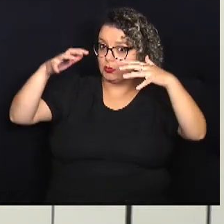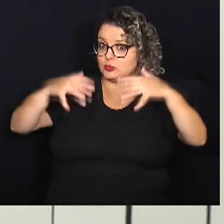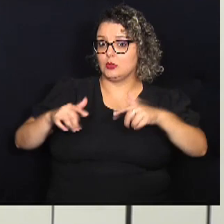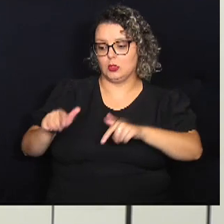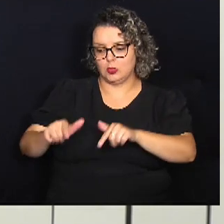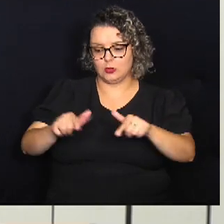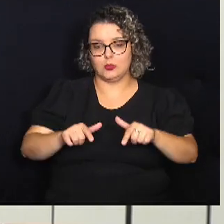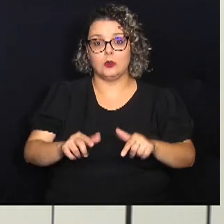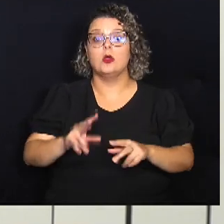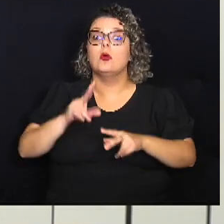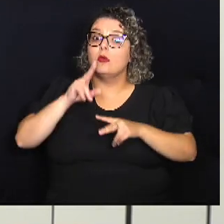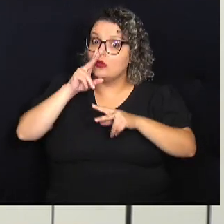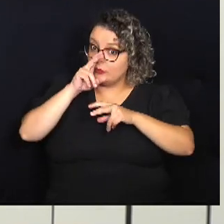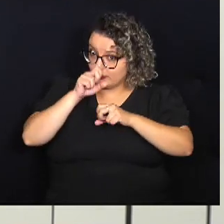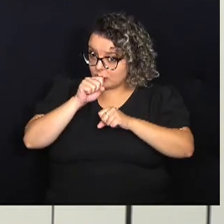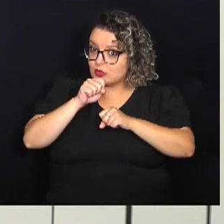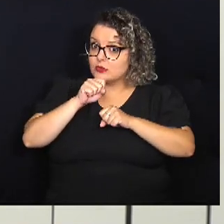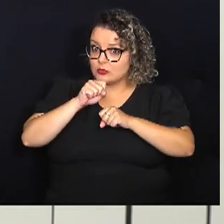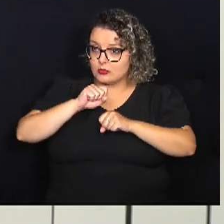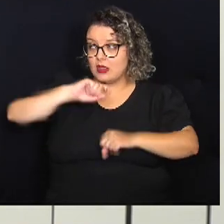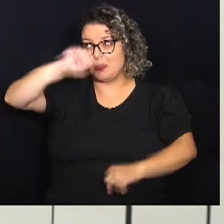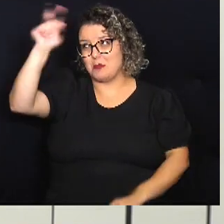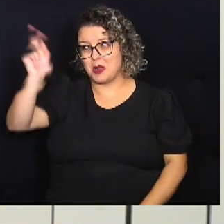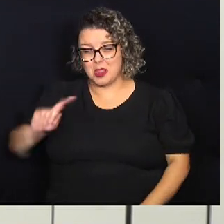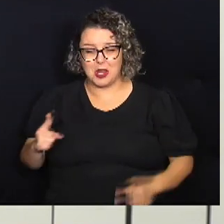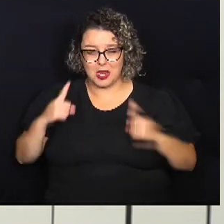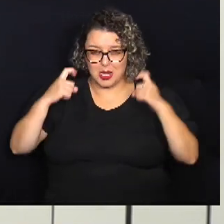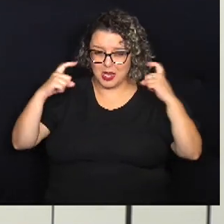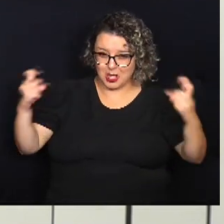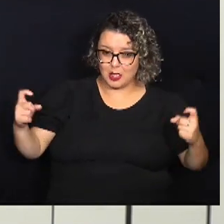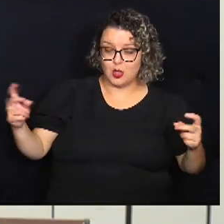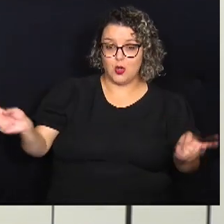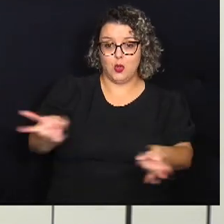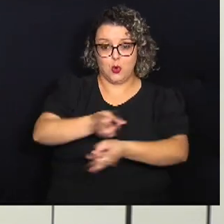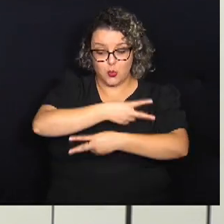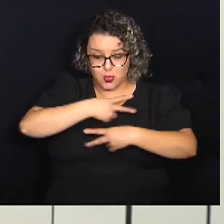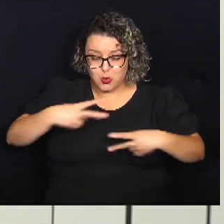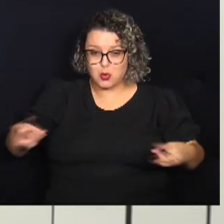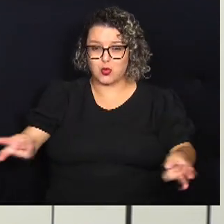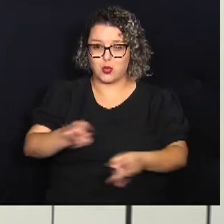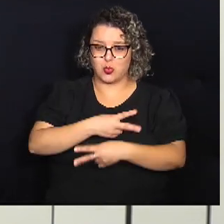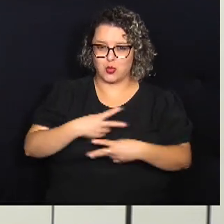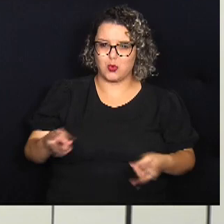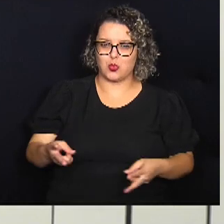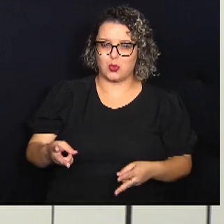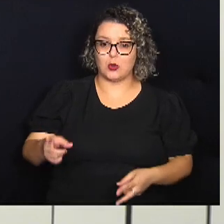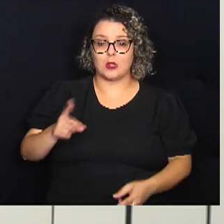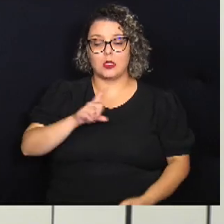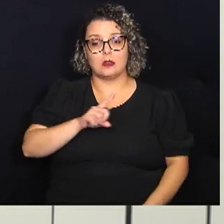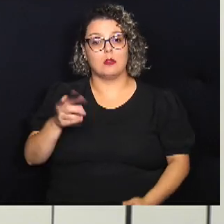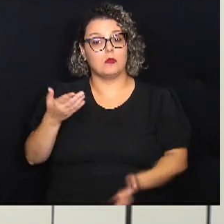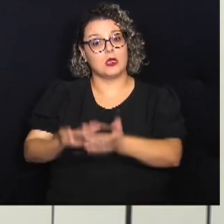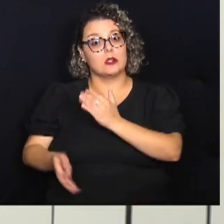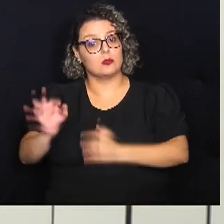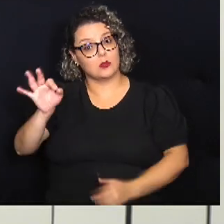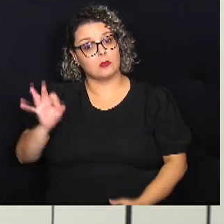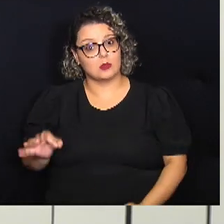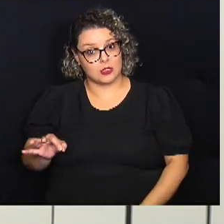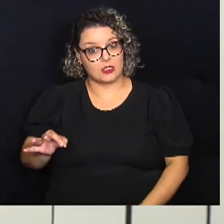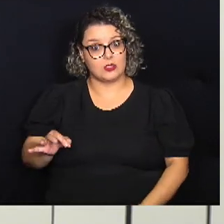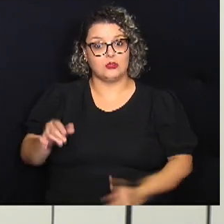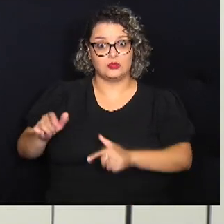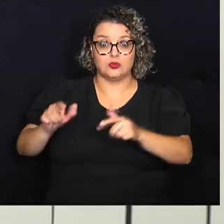localmente forte, com descargas elétricas e rajadas de ventos, não se descartando ocorrências pontuais